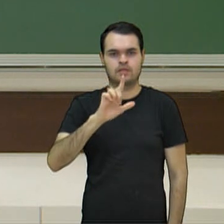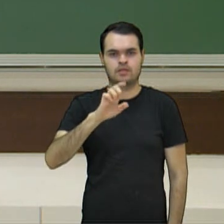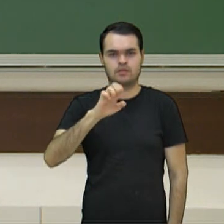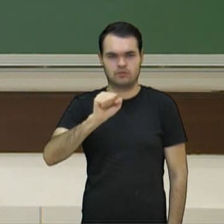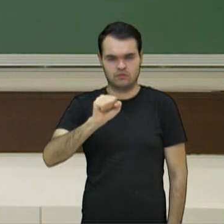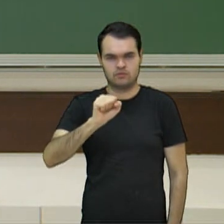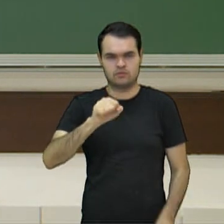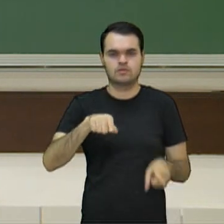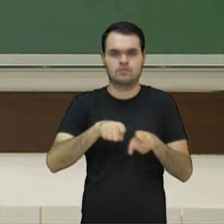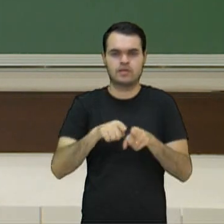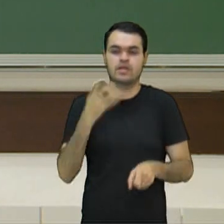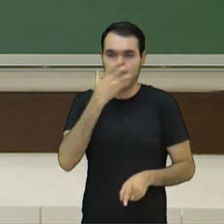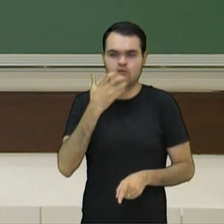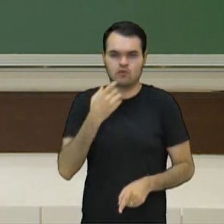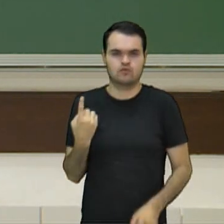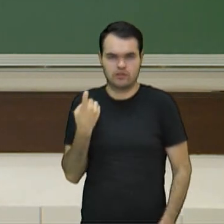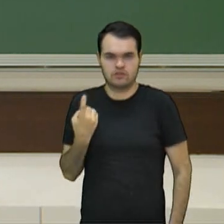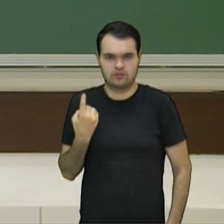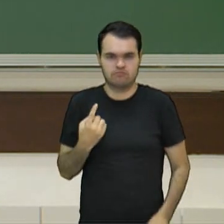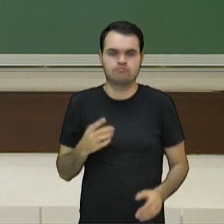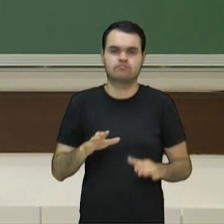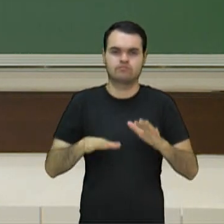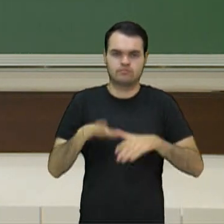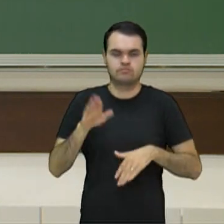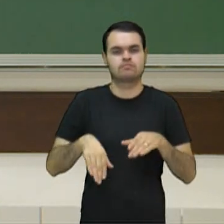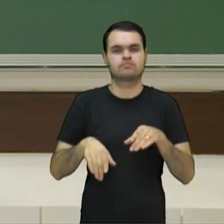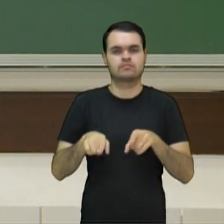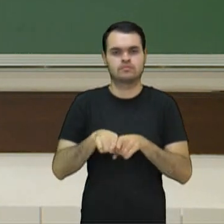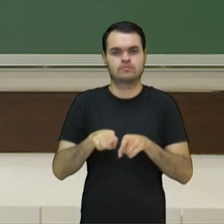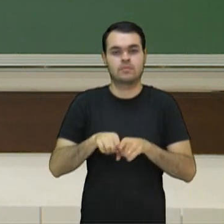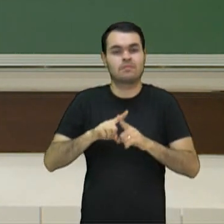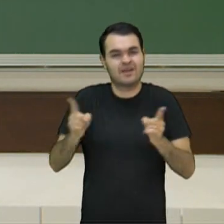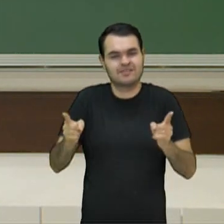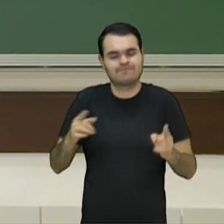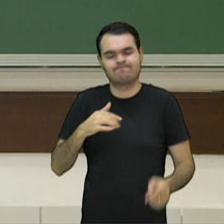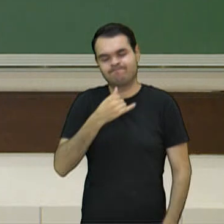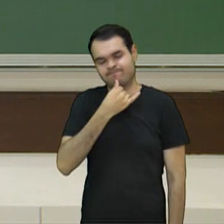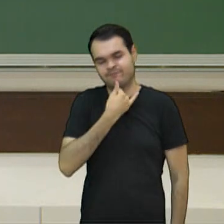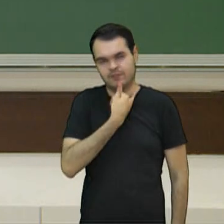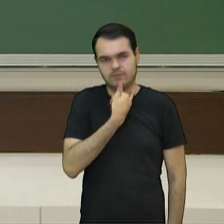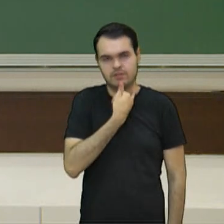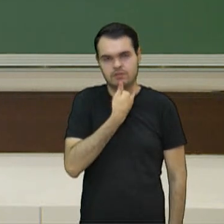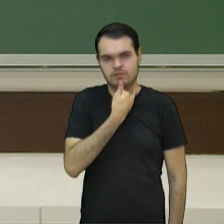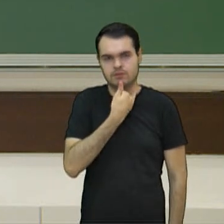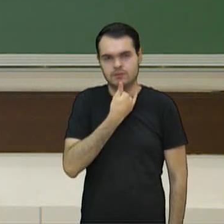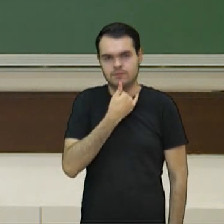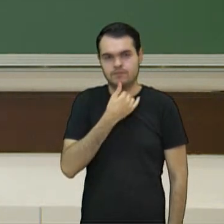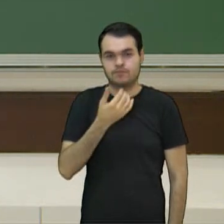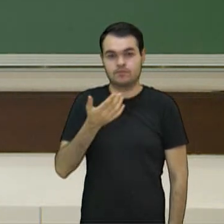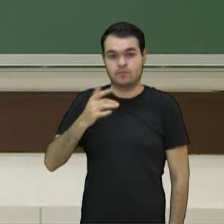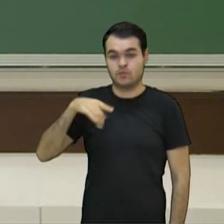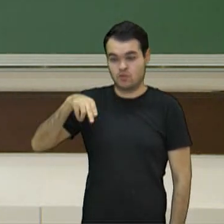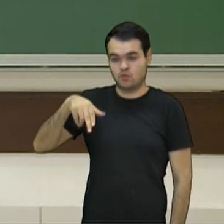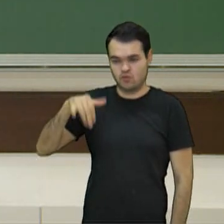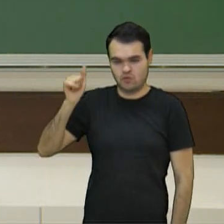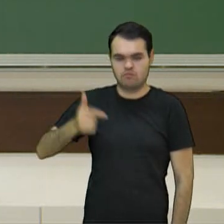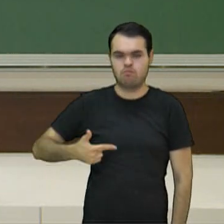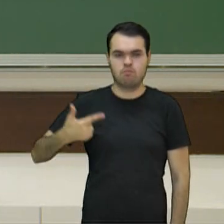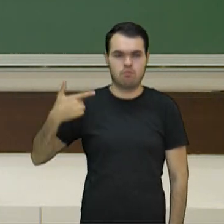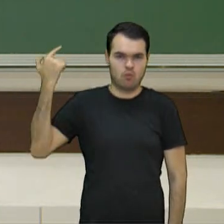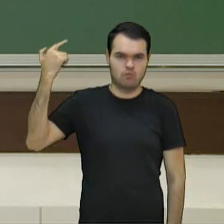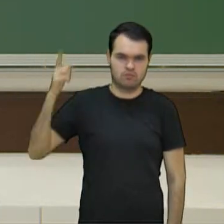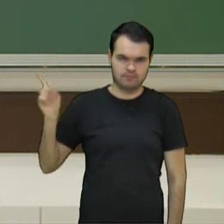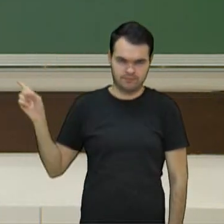Yoko Ono, uma pessoa também de bastante nome, e infelizmente foi assassinado em Nova York. Agora, nós